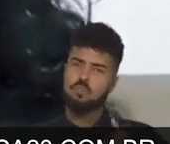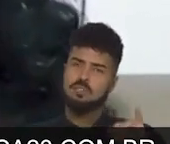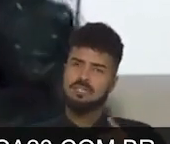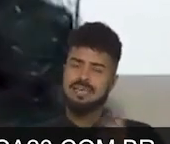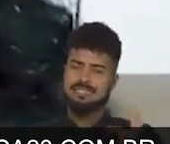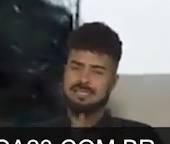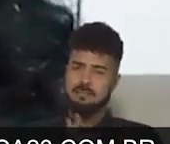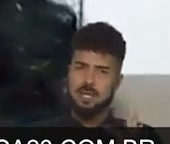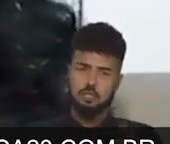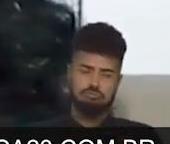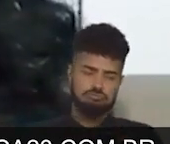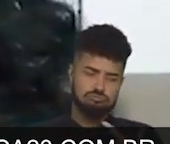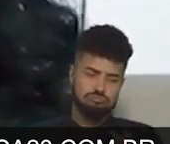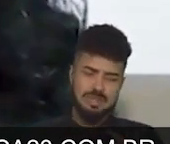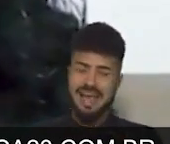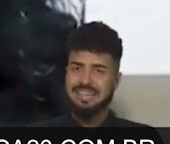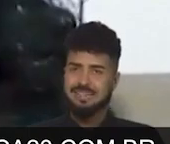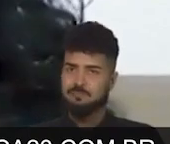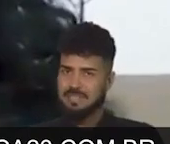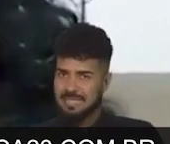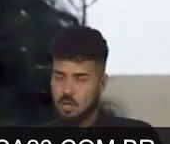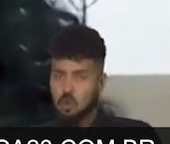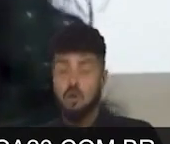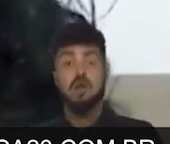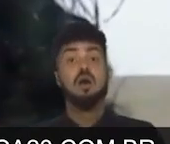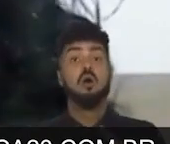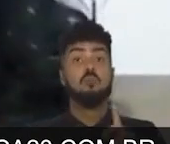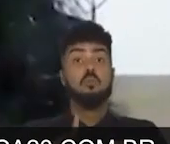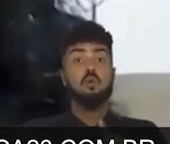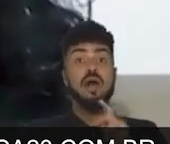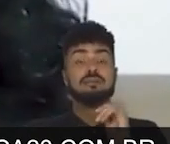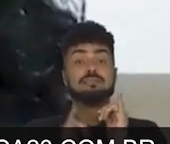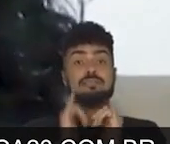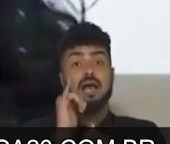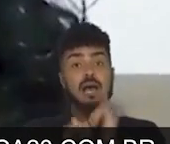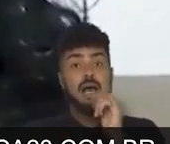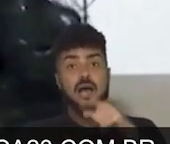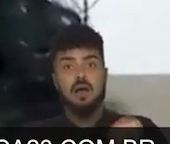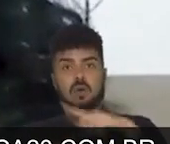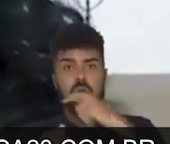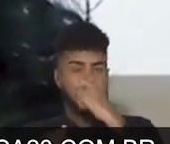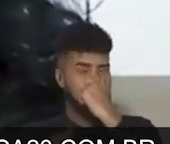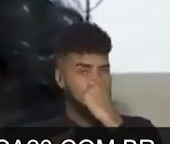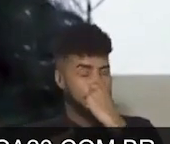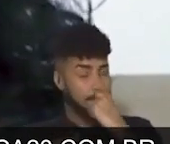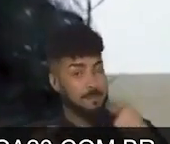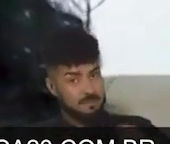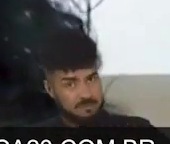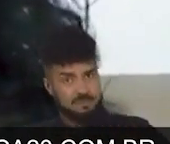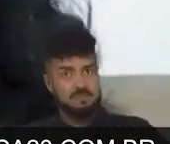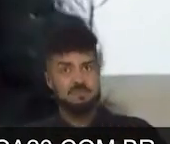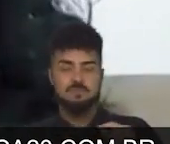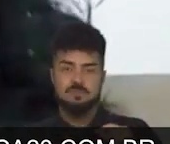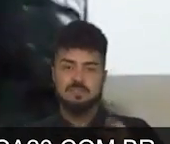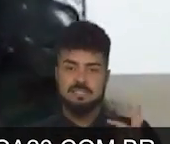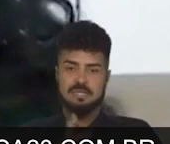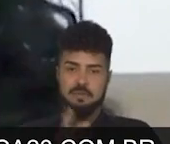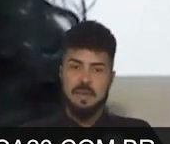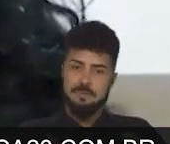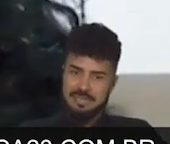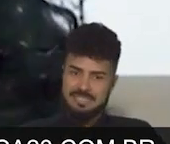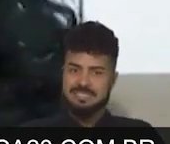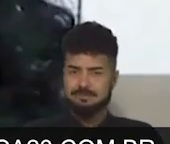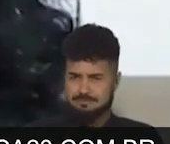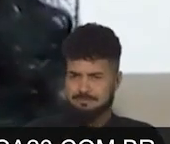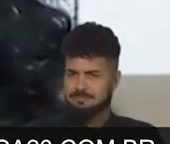até o final. É muito importante que a população seja informada disso, que o tratamento precisa